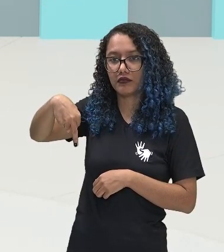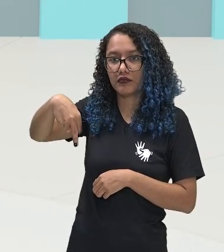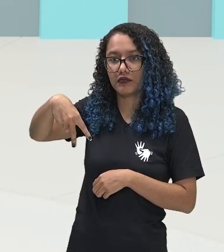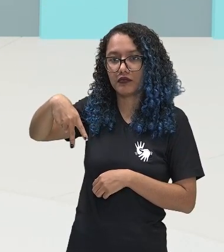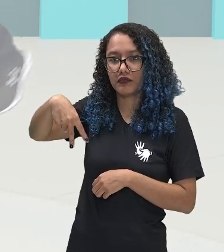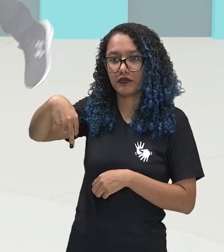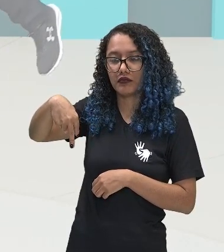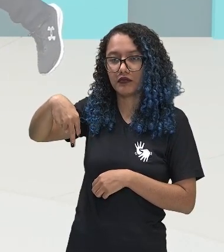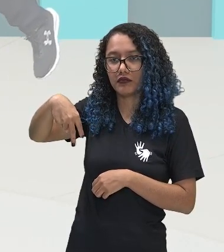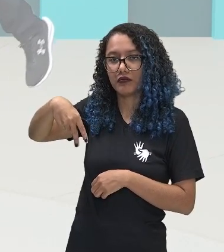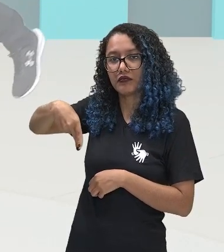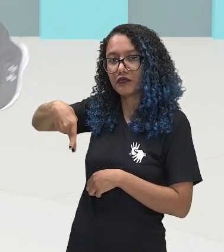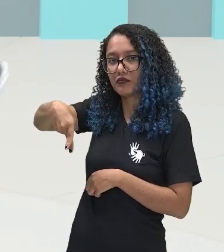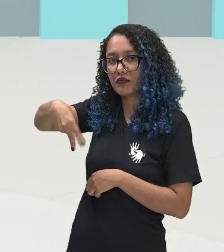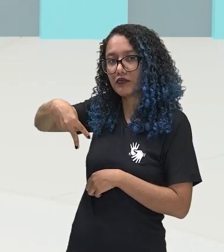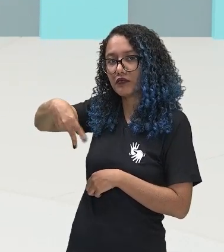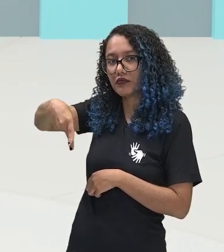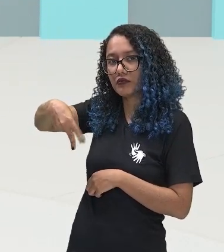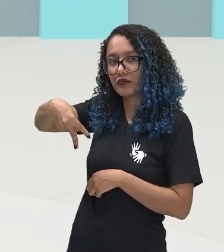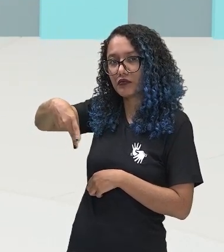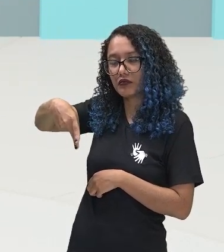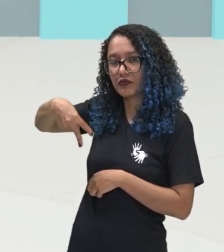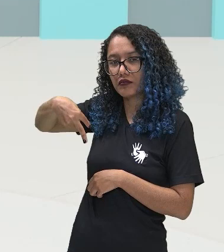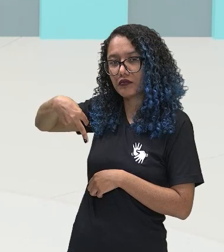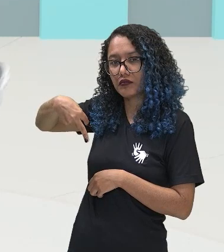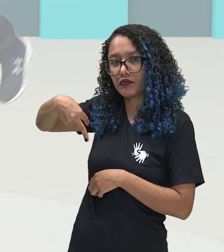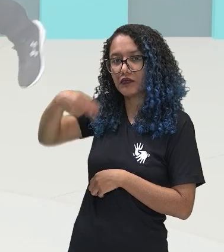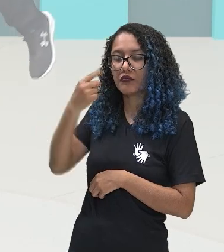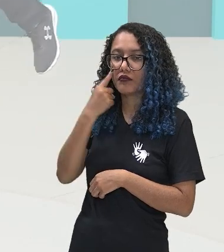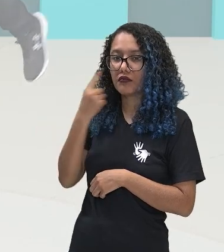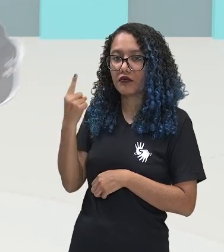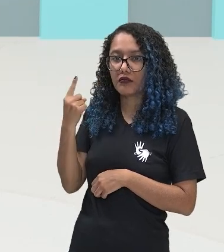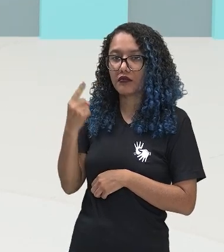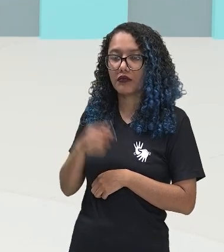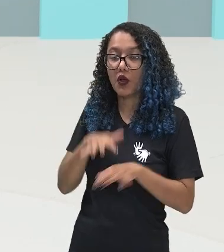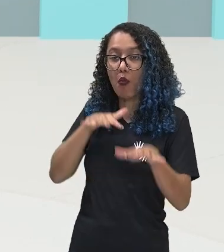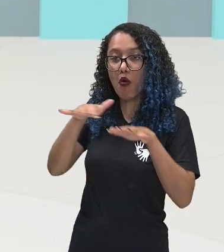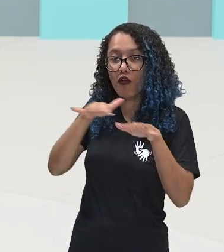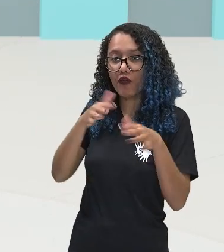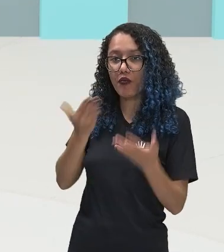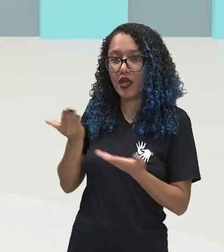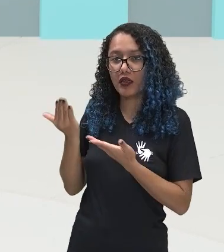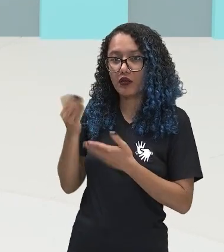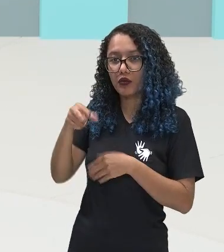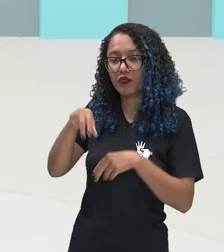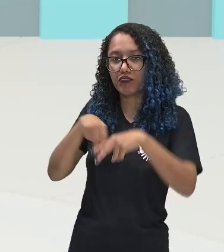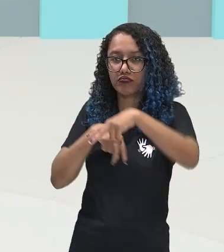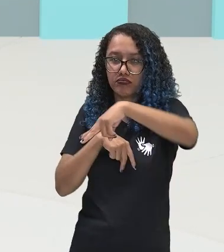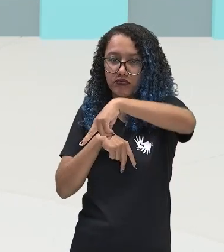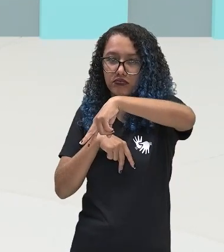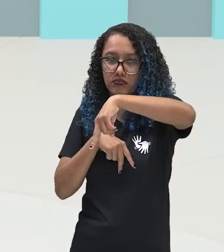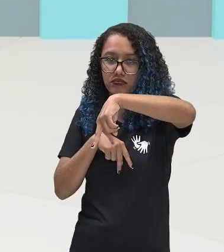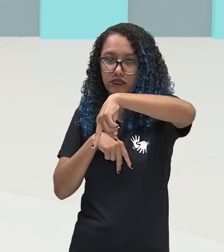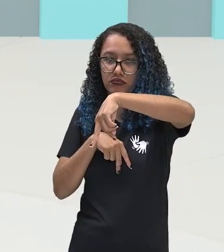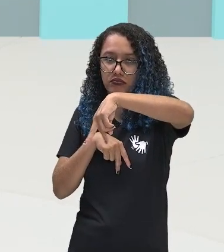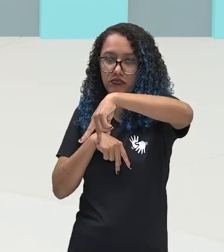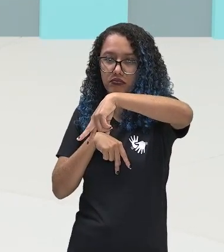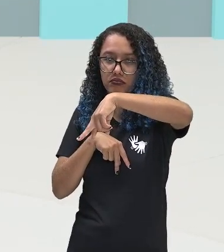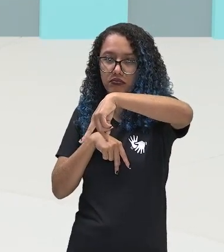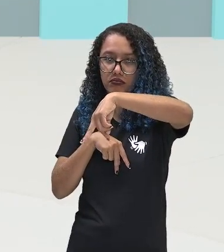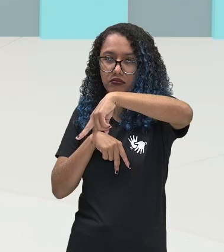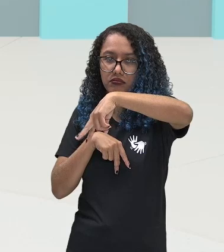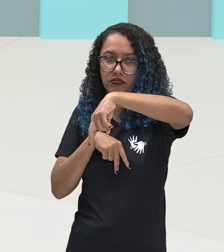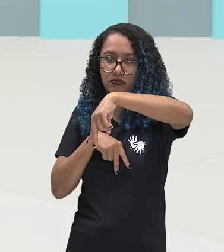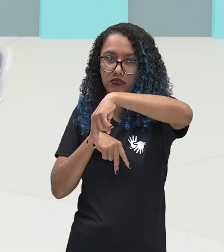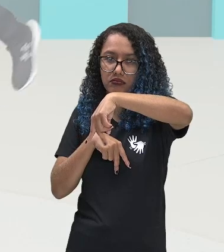essa extensão do quadril aqui certo extensão do quadril é puxar a perna para trás se eu tô com a perna para cá é o